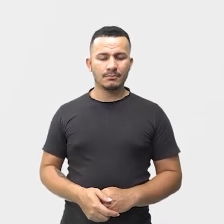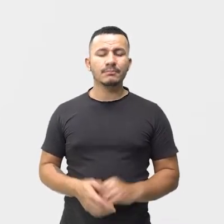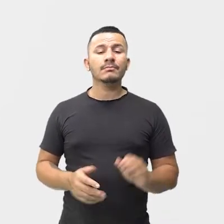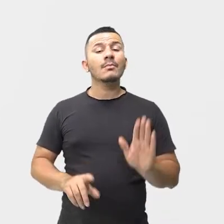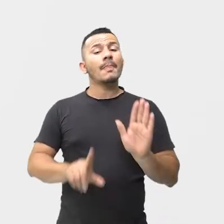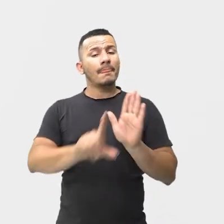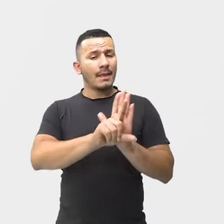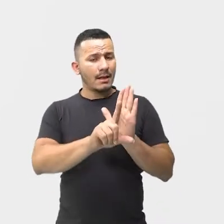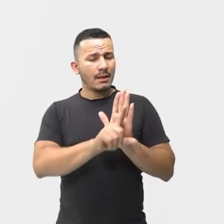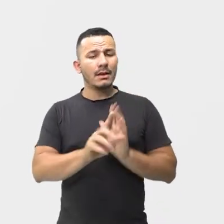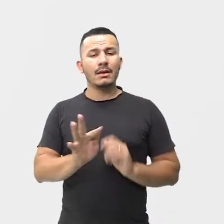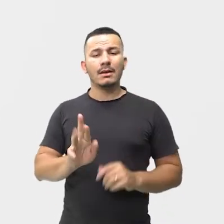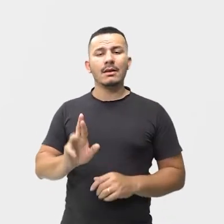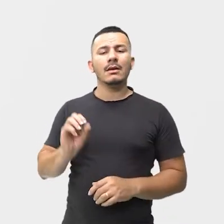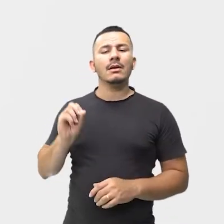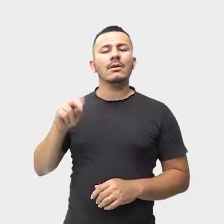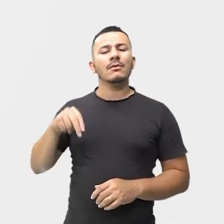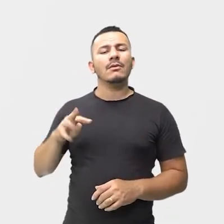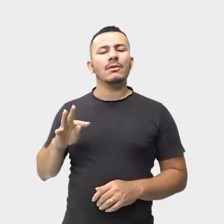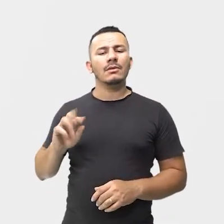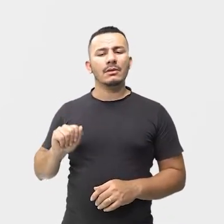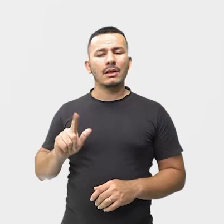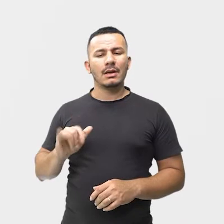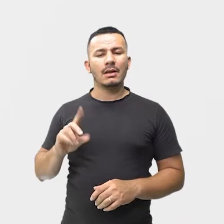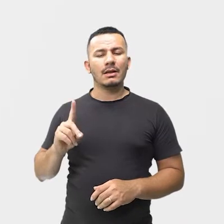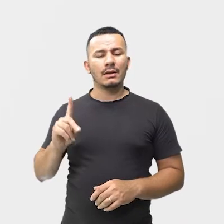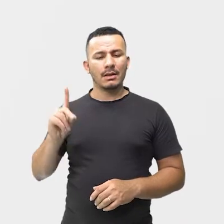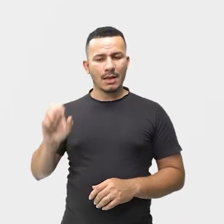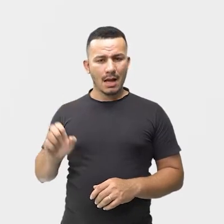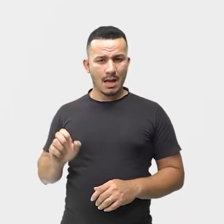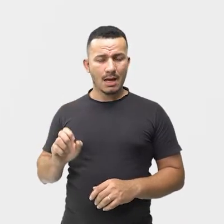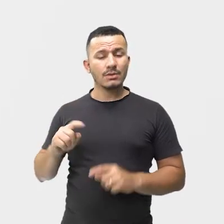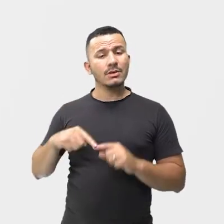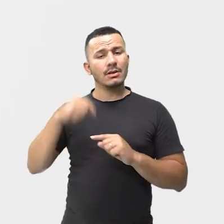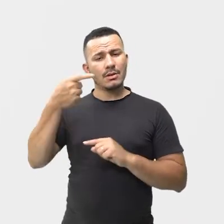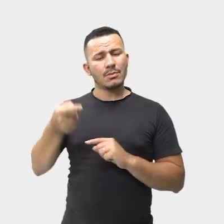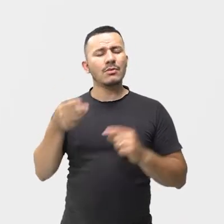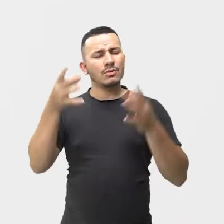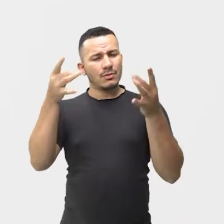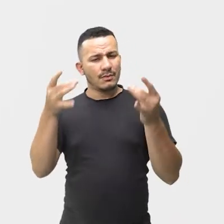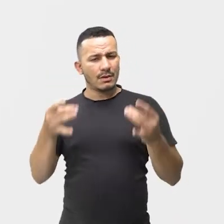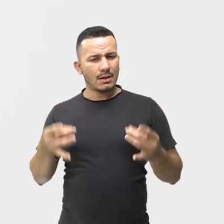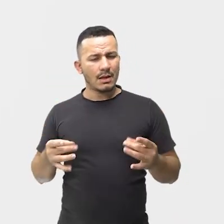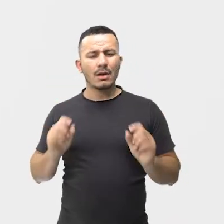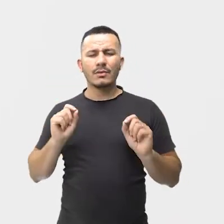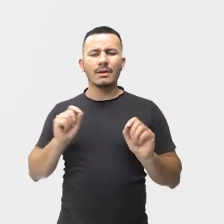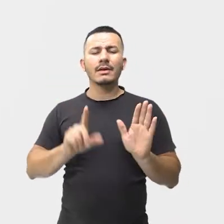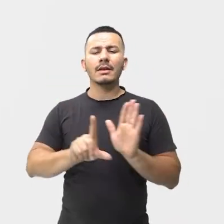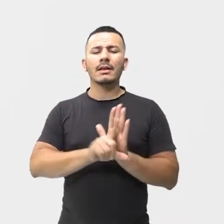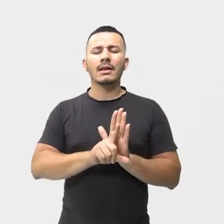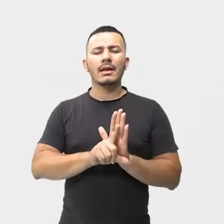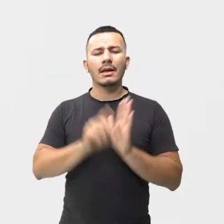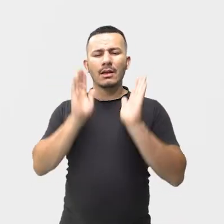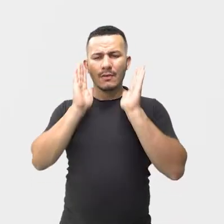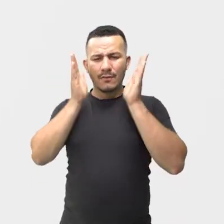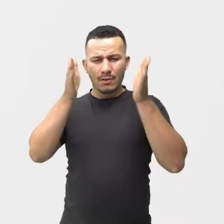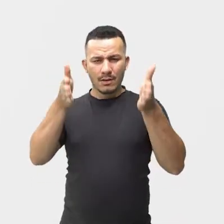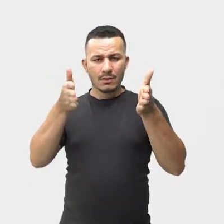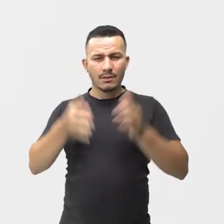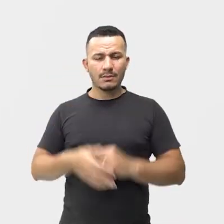da frontalidade, como vocês podem ver, certo? E a gente vai mostrar um pouco mais para você o que é essa lei